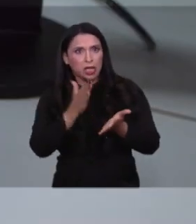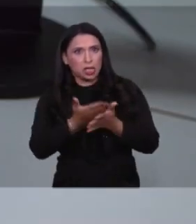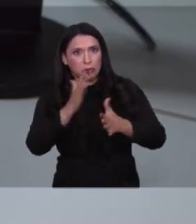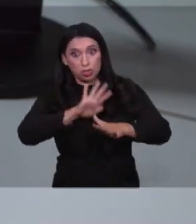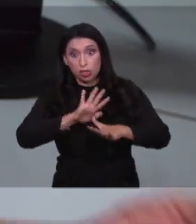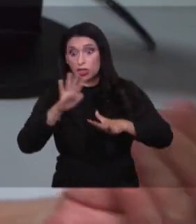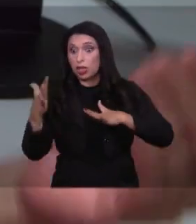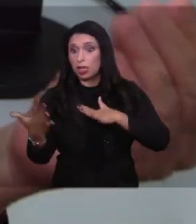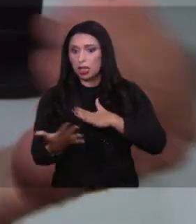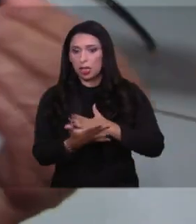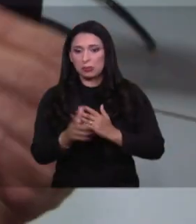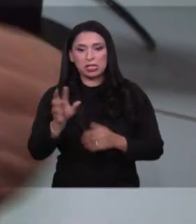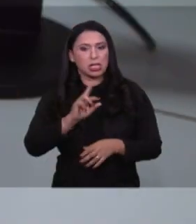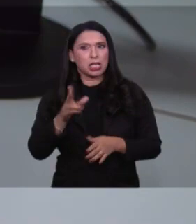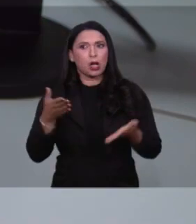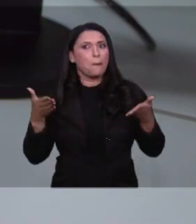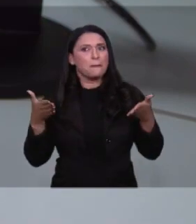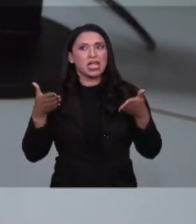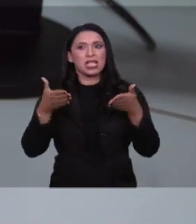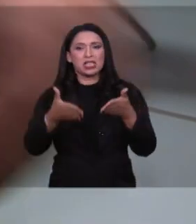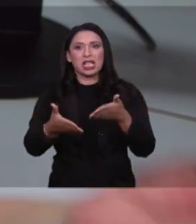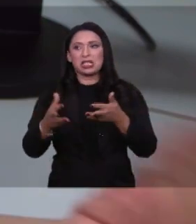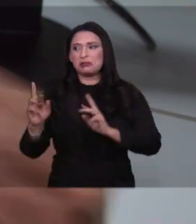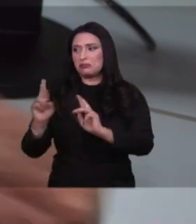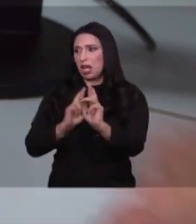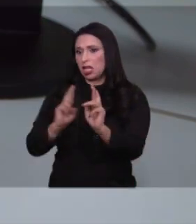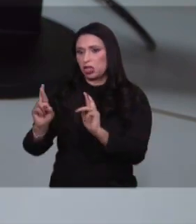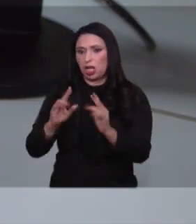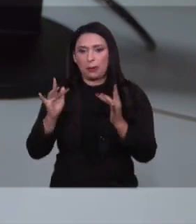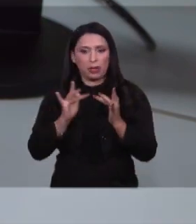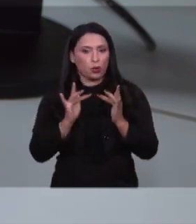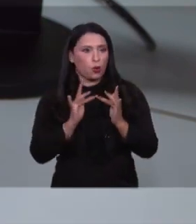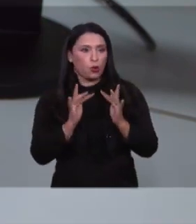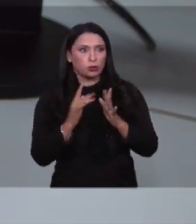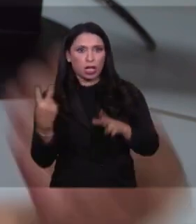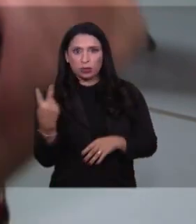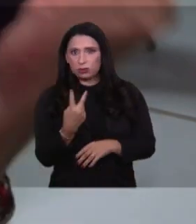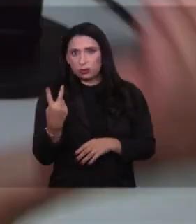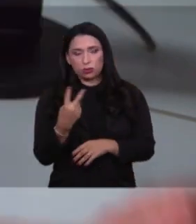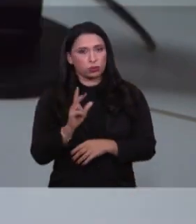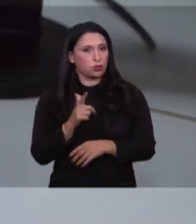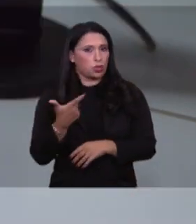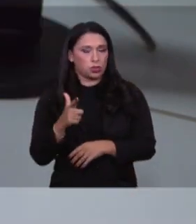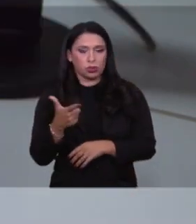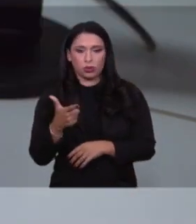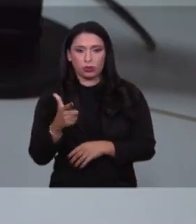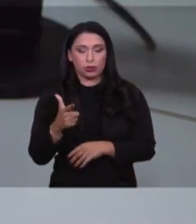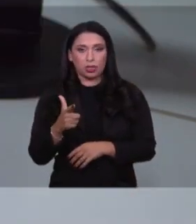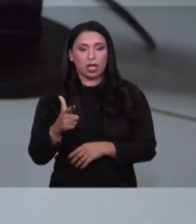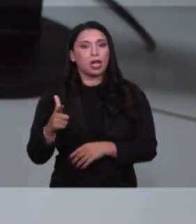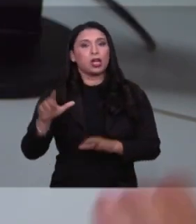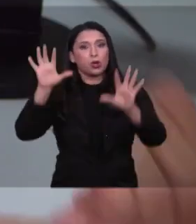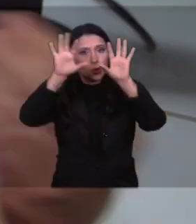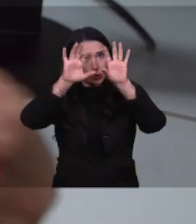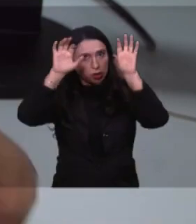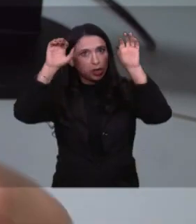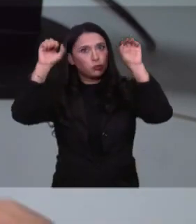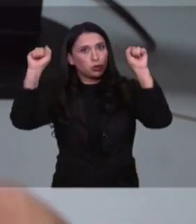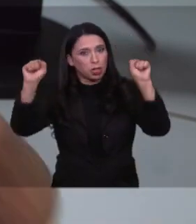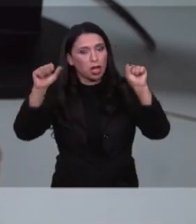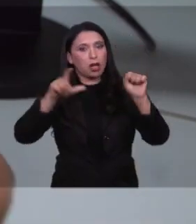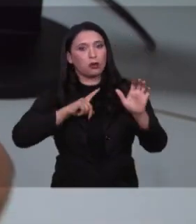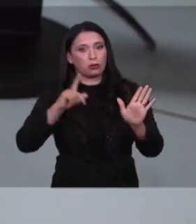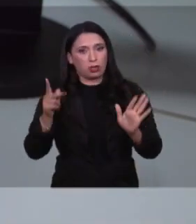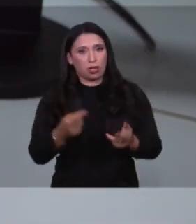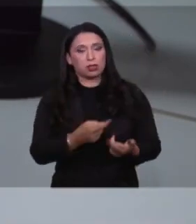que não faz parte do relacionamento de nenhuma das partes, né? É oferecido pelo tribunal e tem o